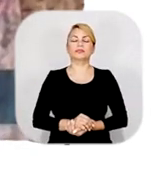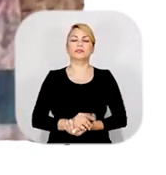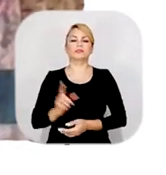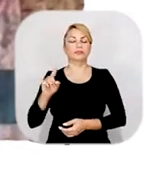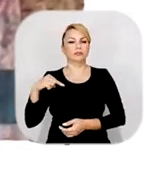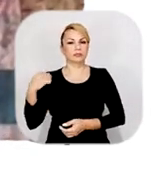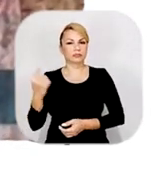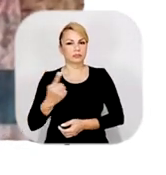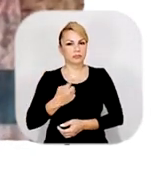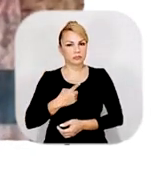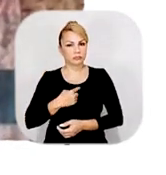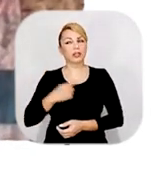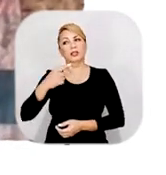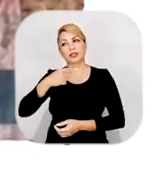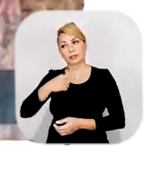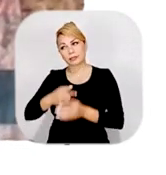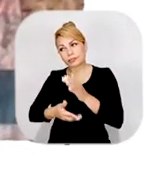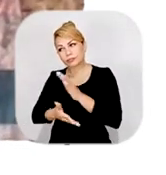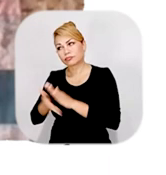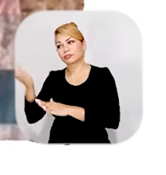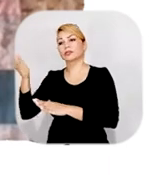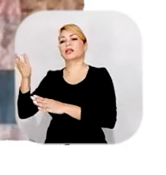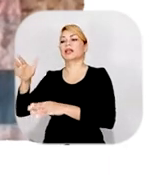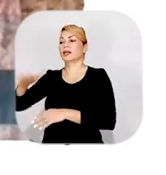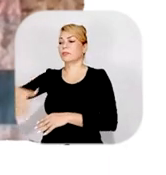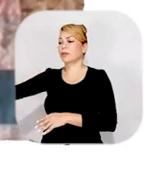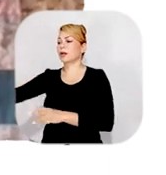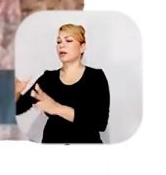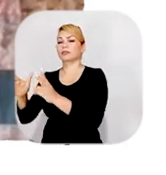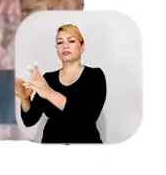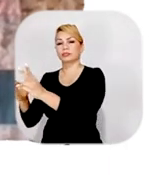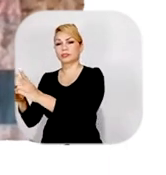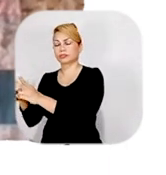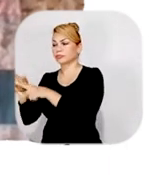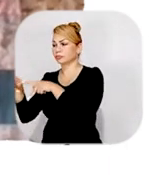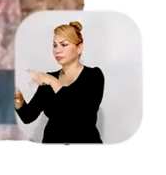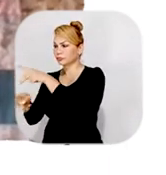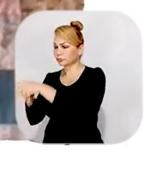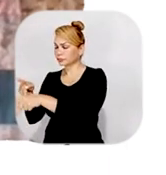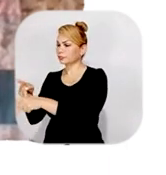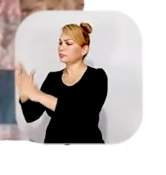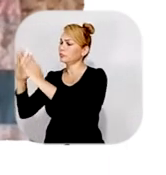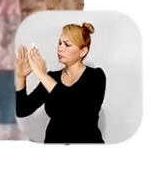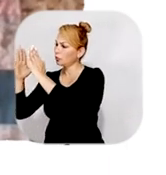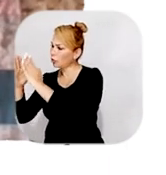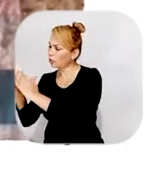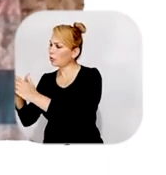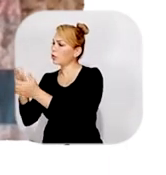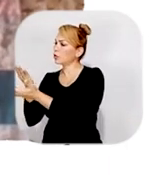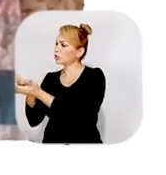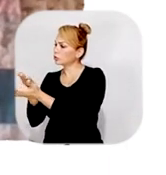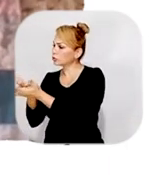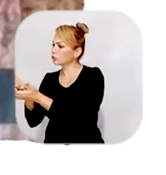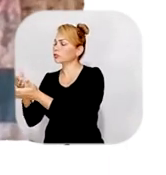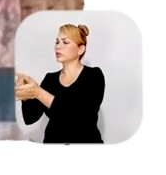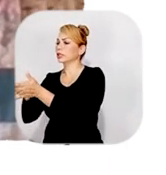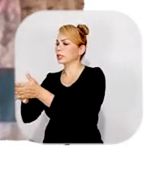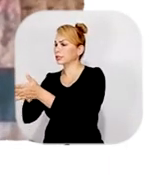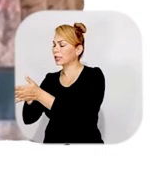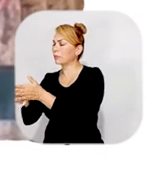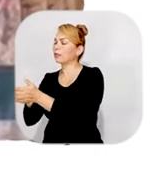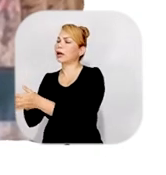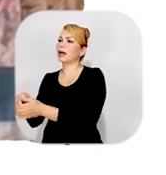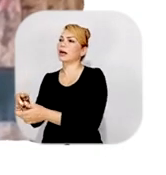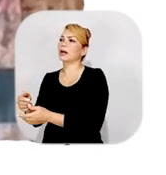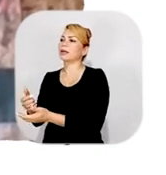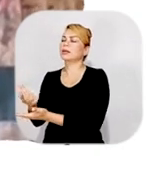a gente vai para a aldeia, a gente estuda a língua, a gente mora lá, trabalha com os falantes, faz